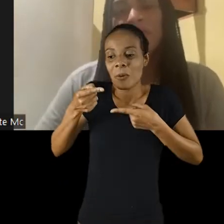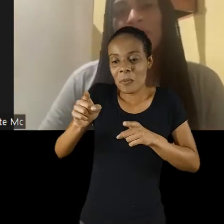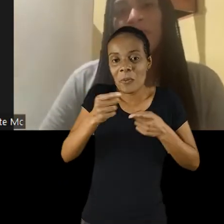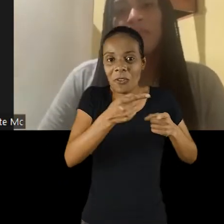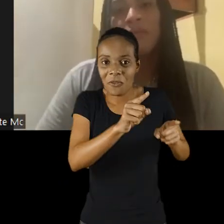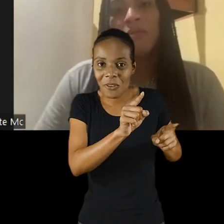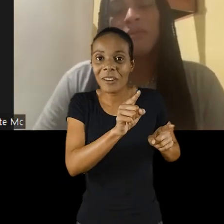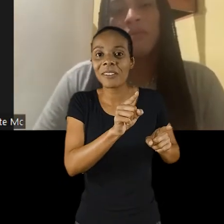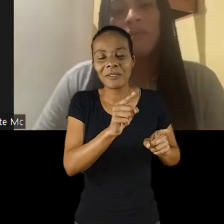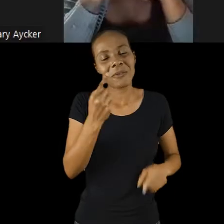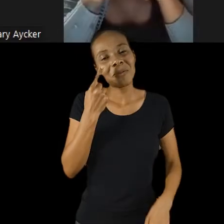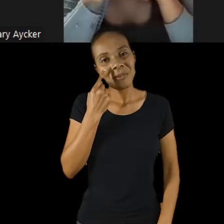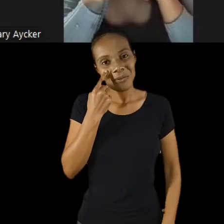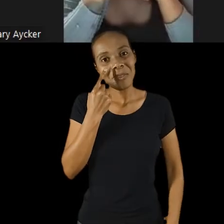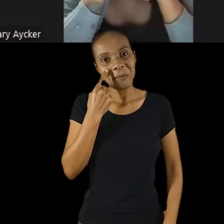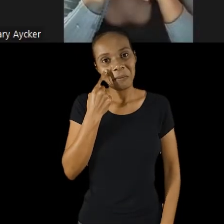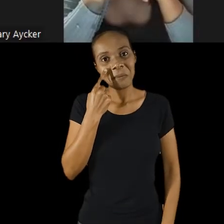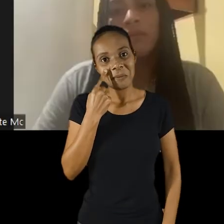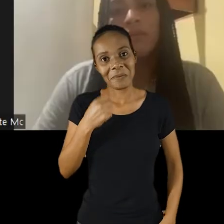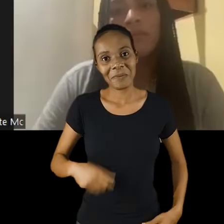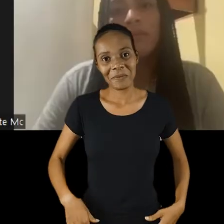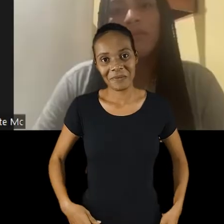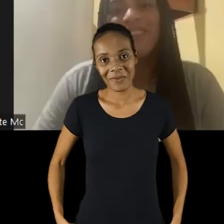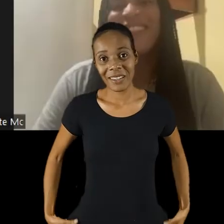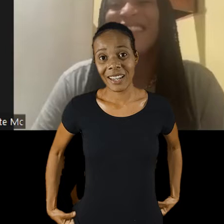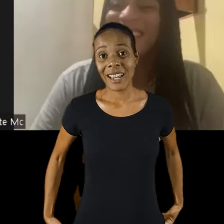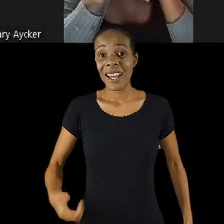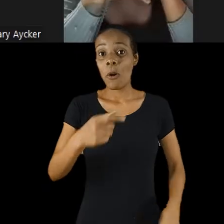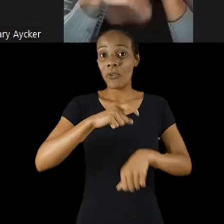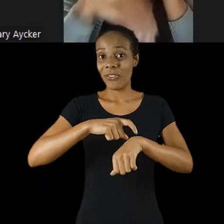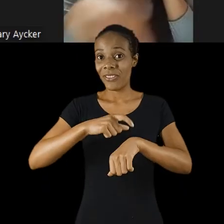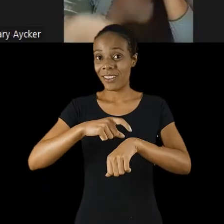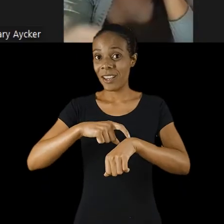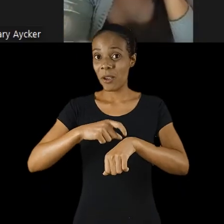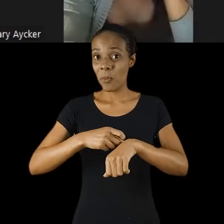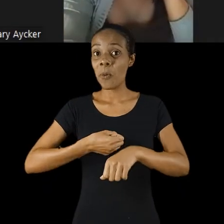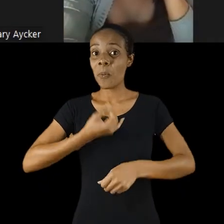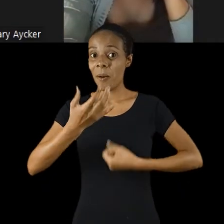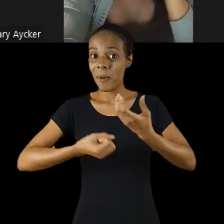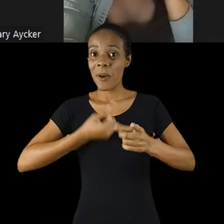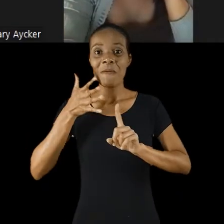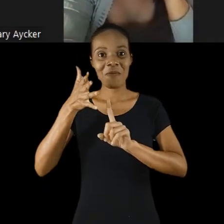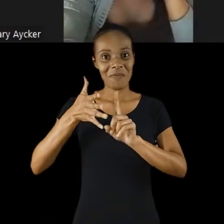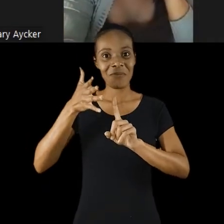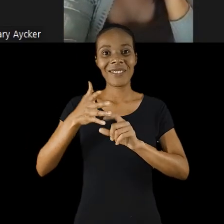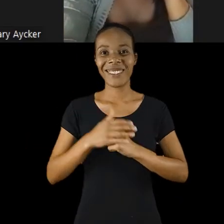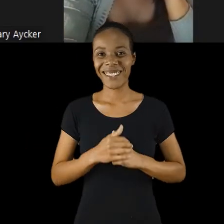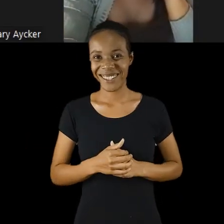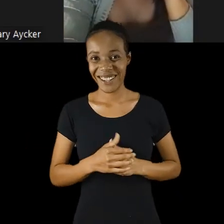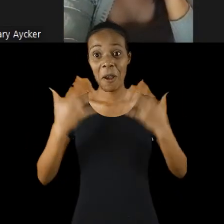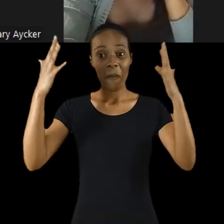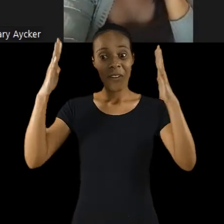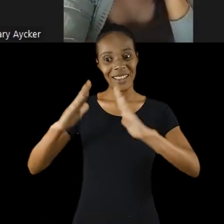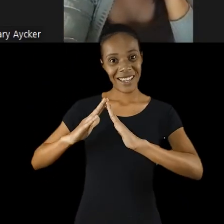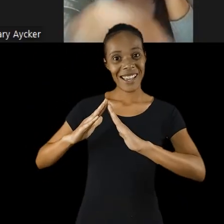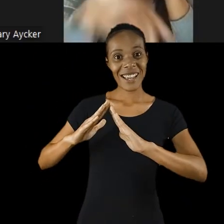que, vamos ver, 10, 9, é o tempo de manifestar, gente, manifesta, igreja.